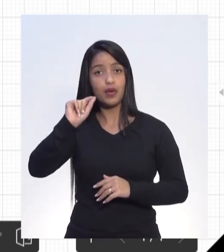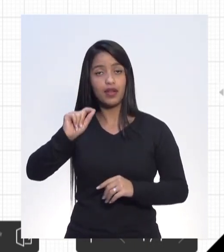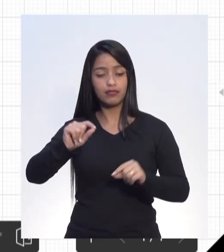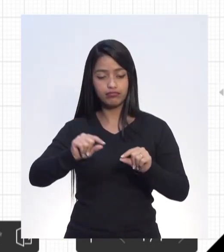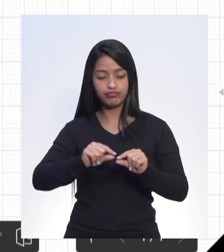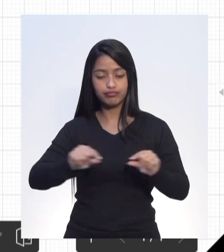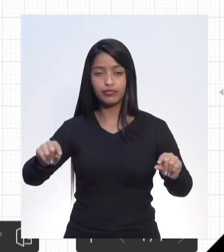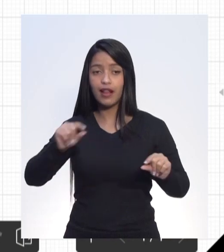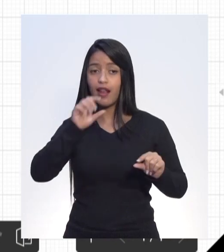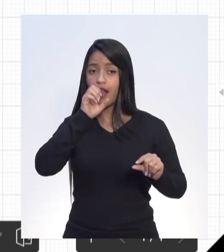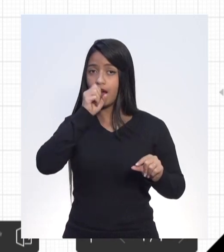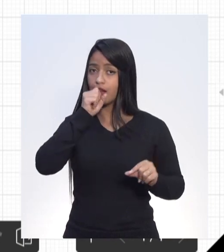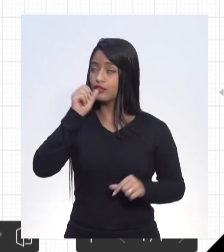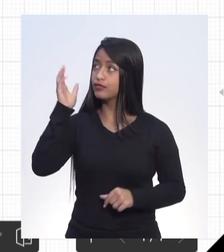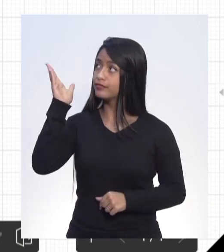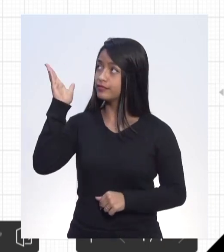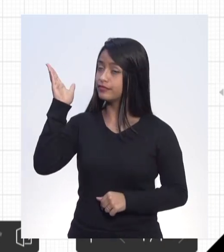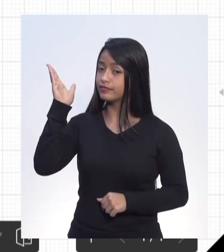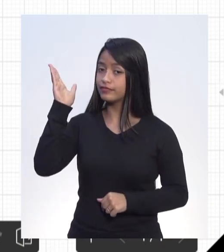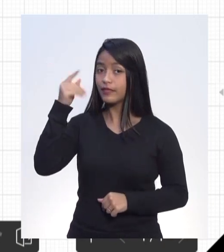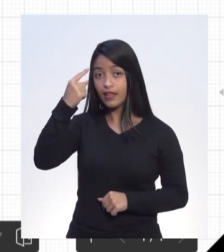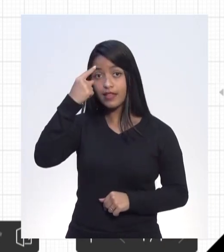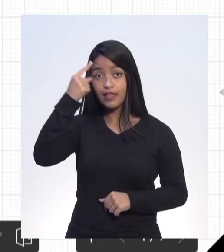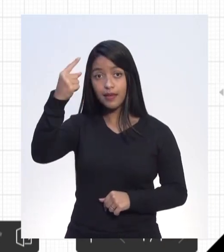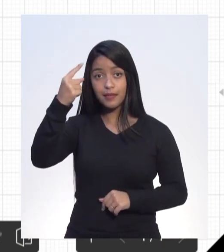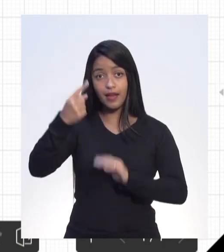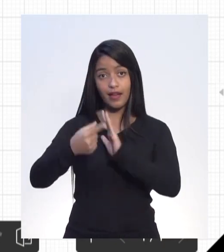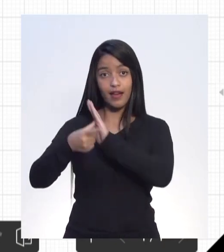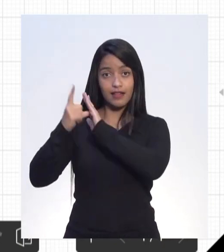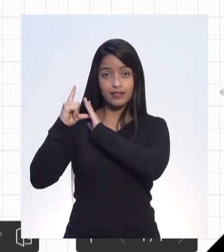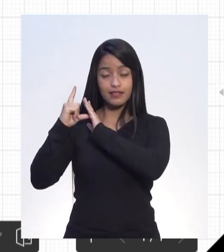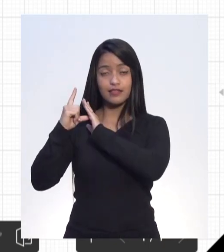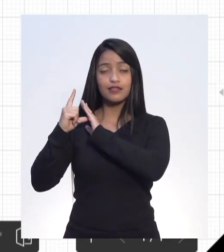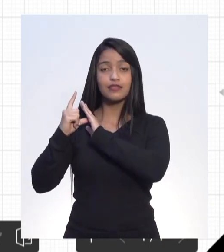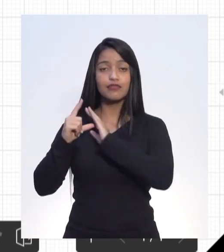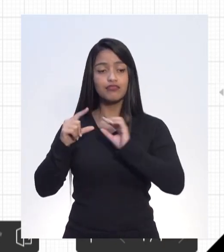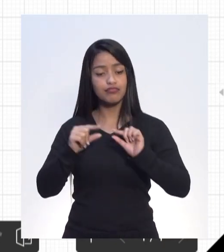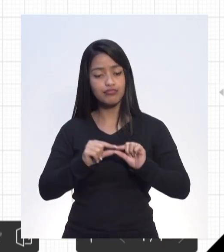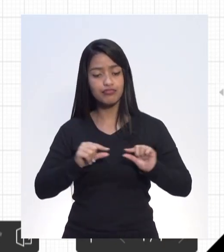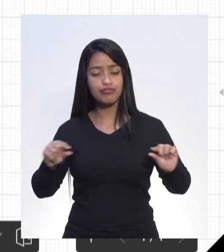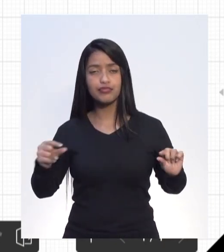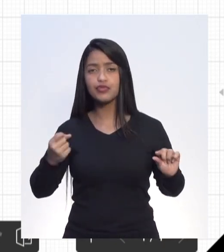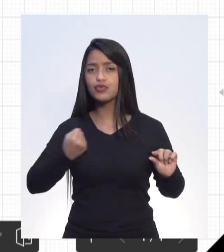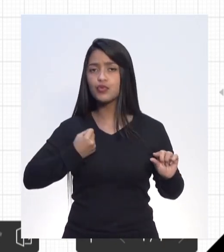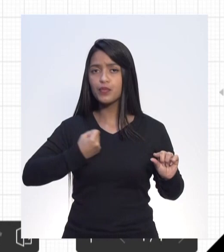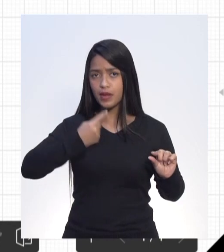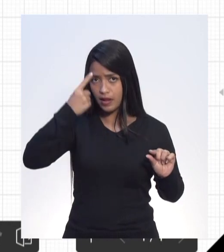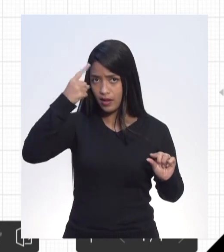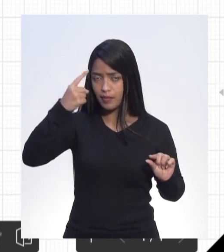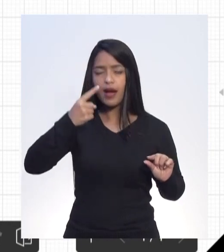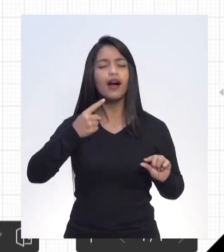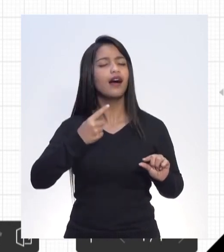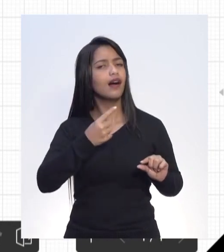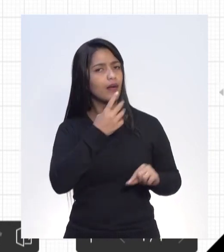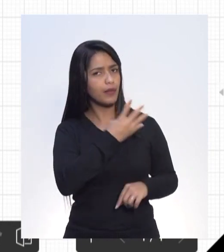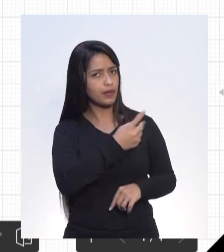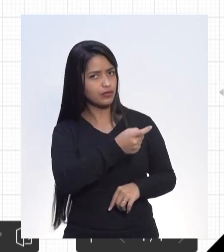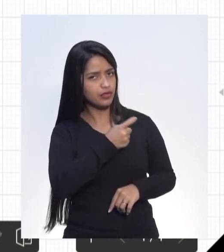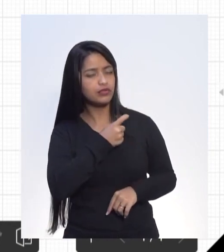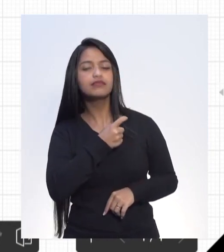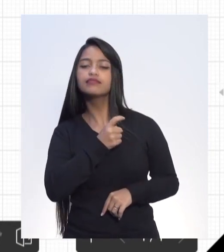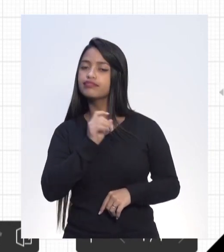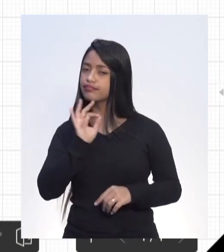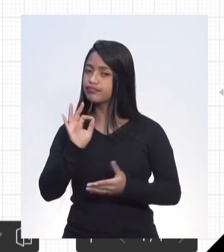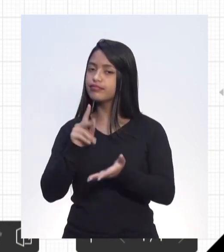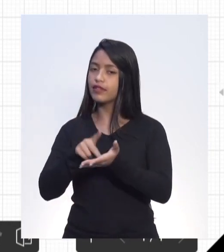Ó, lembra lá no exercício anterior? Quanto que ela mediu? Qual foi o novo comprimento, Jonas? Você lembra? 4x, não é isso? 4x, é verdade. Ó, a gente